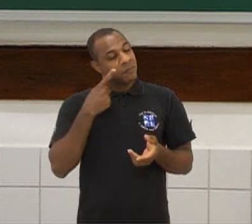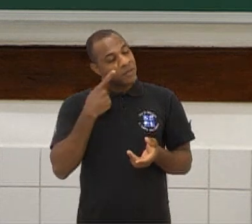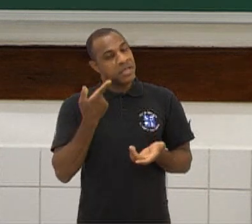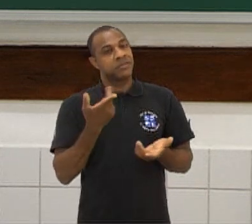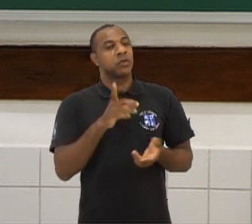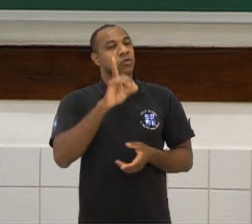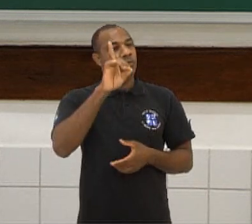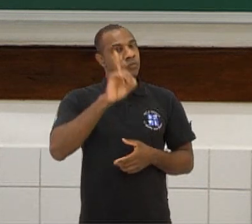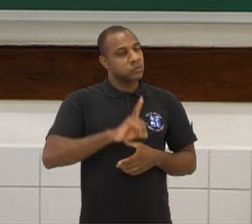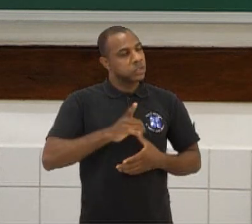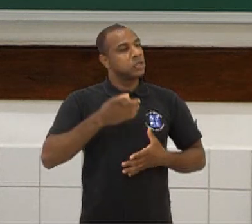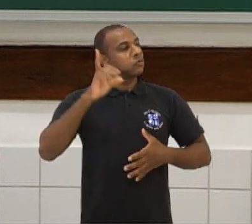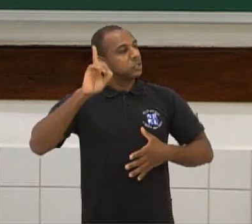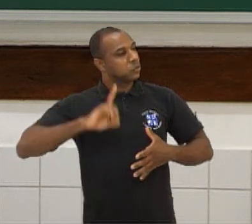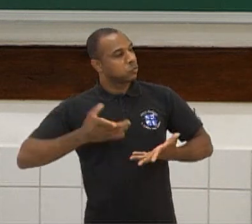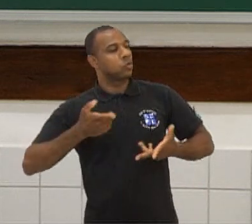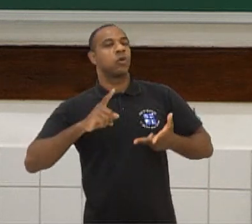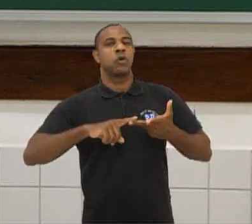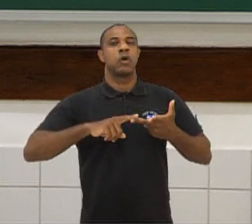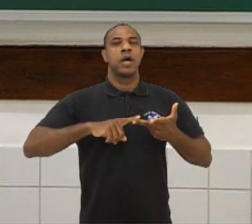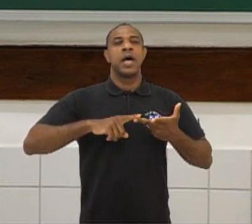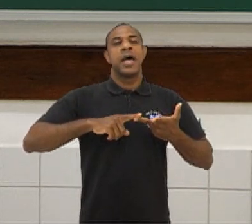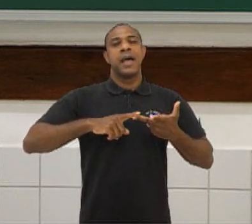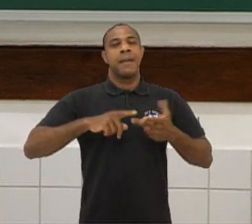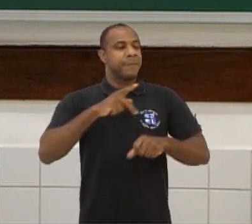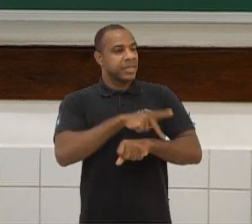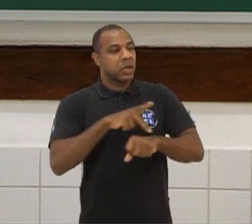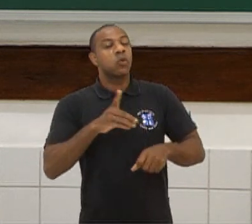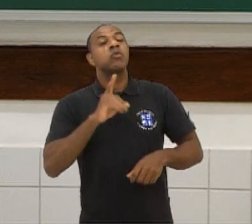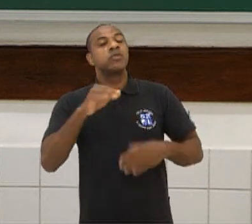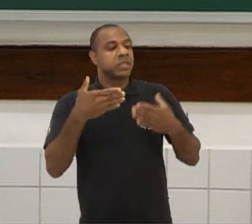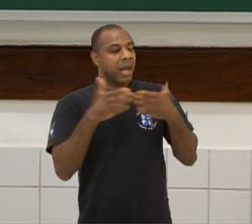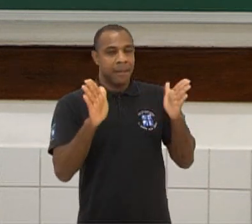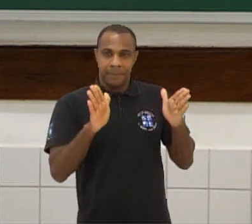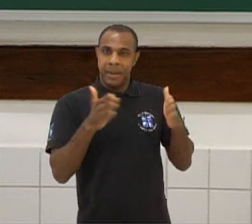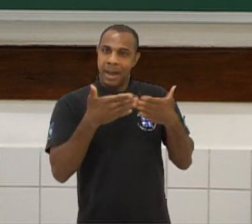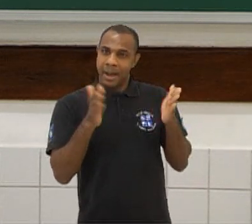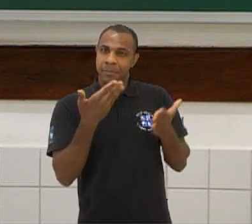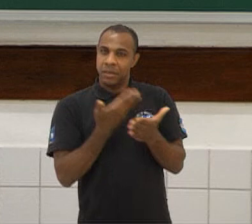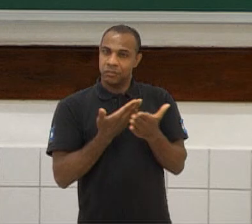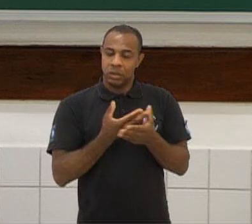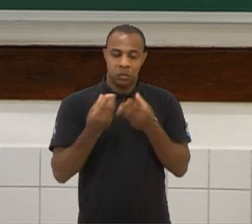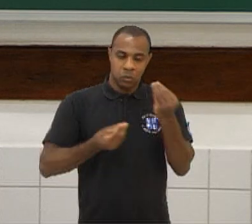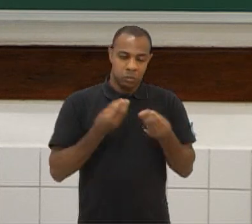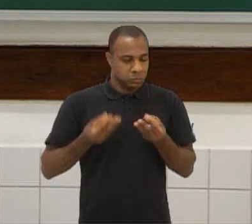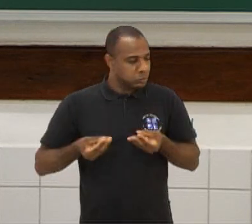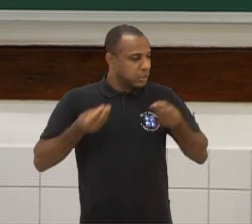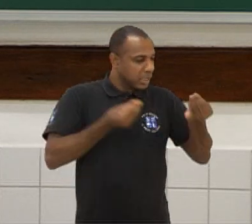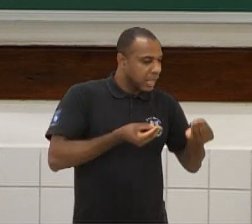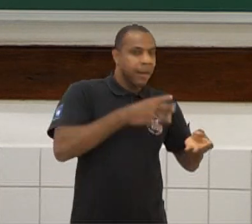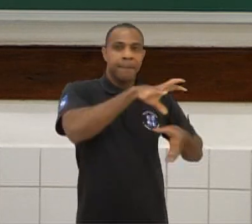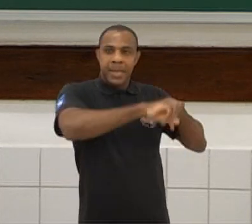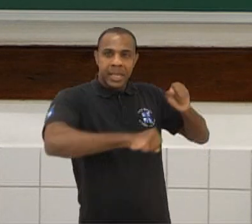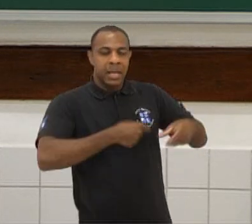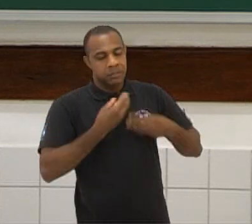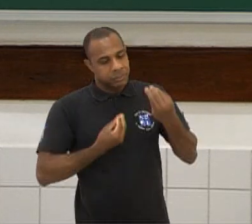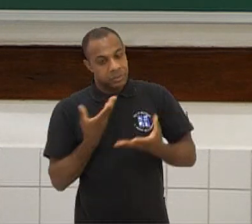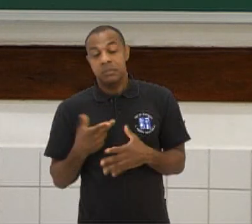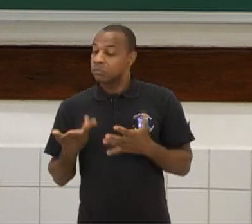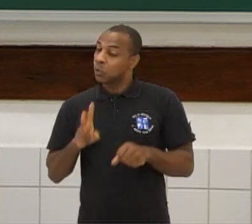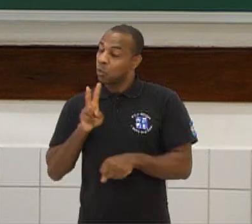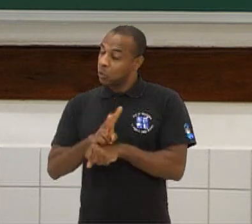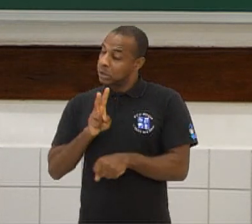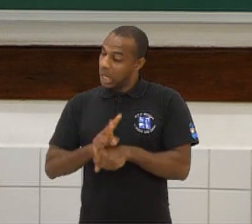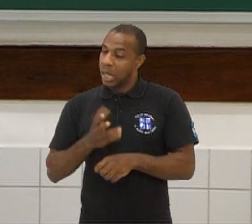teu diretor, com o pedagogo ou com alguém lá da escola, que dia que ela está aberta e que dia que é feito esse trabalho. E, claro, tomando